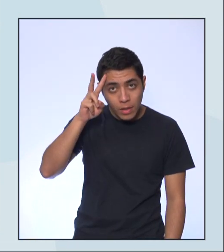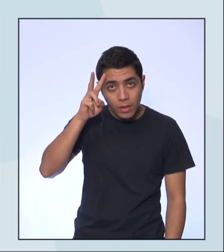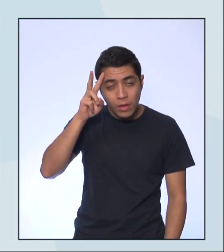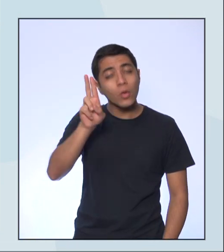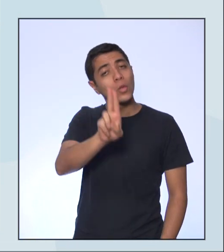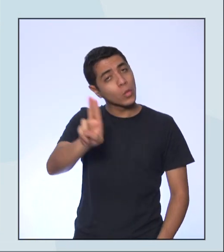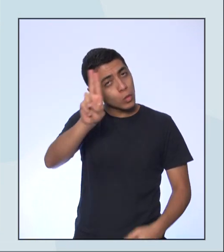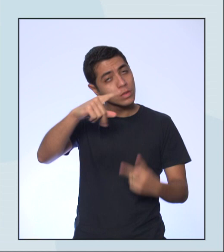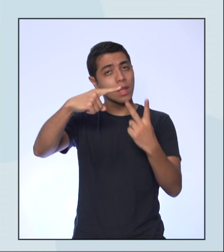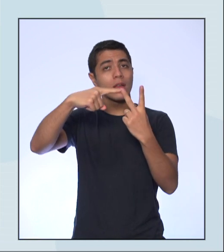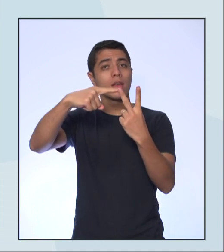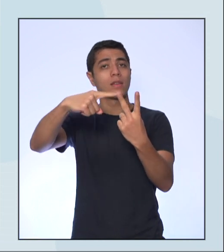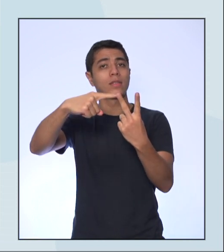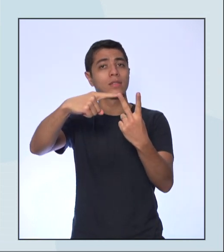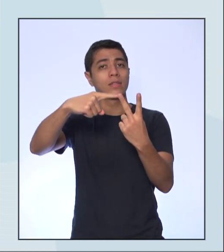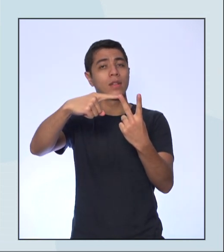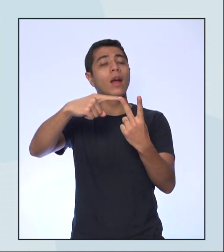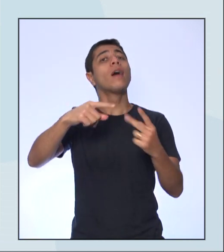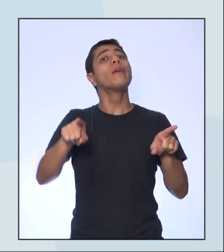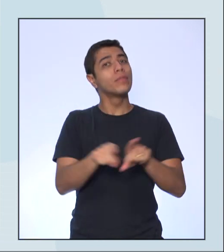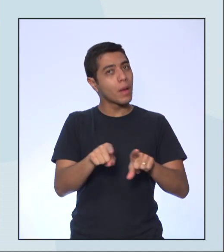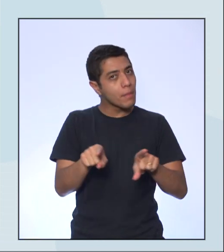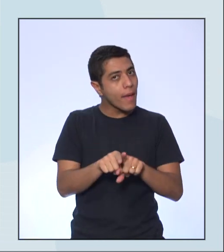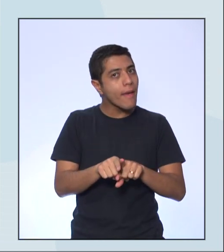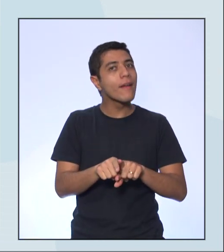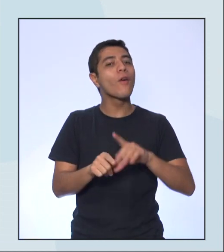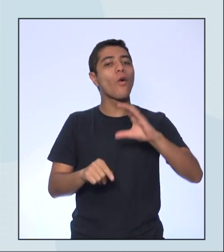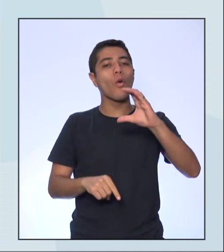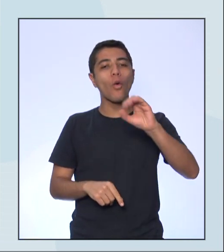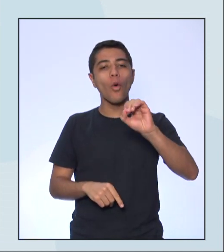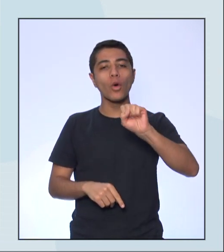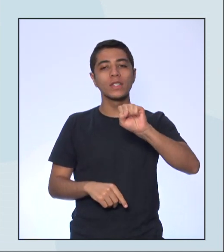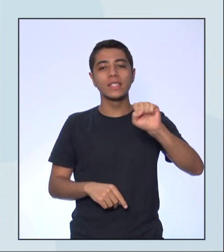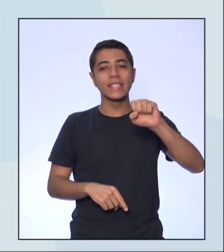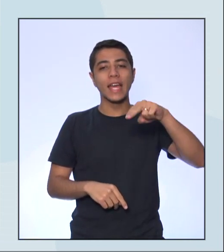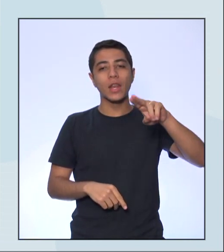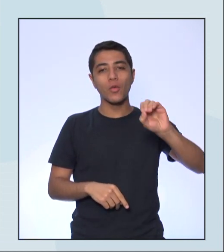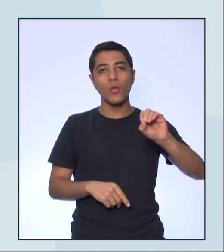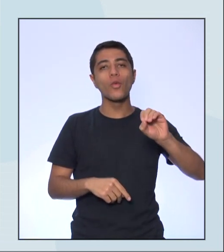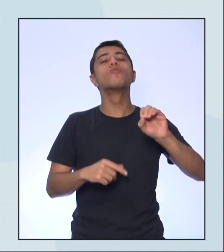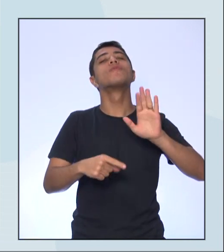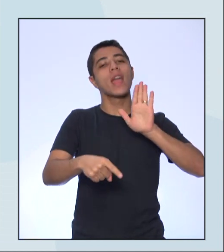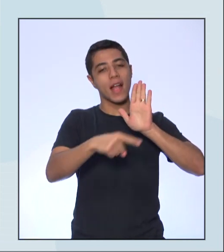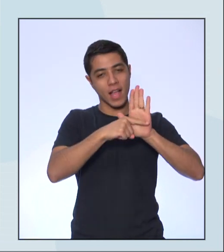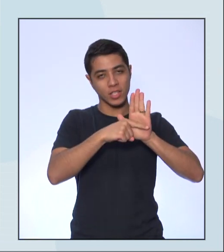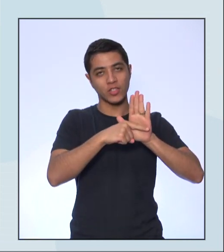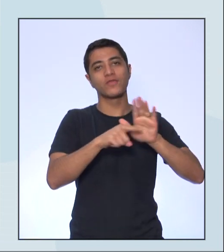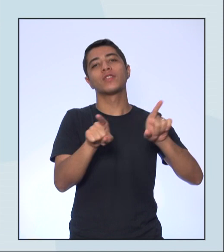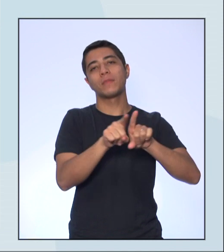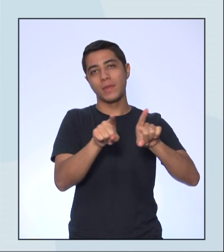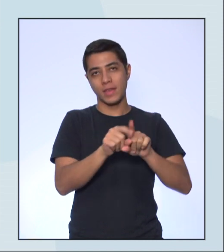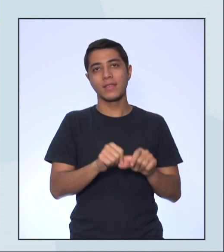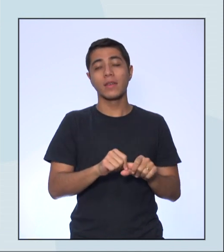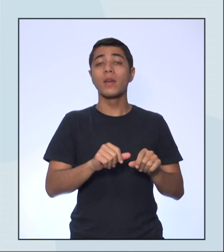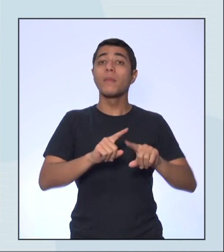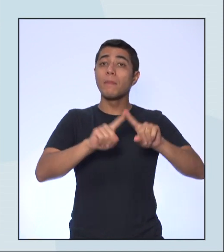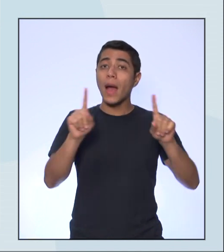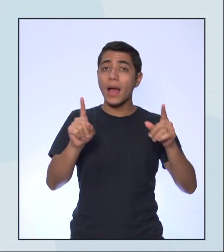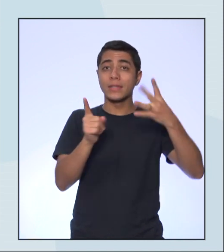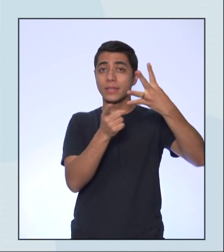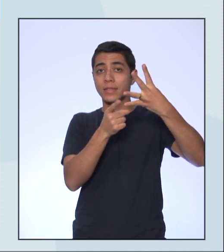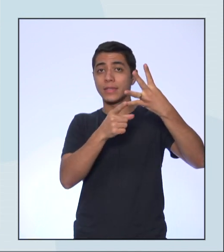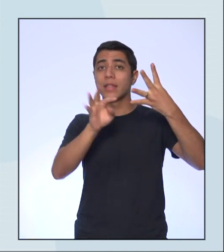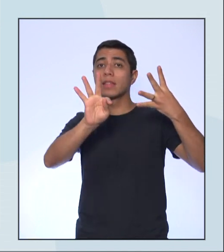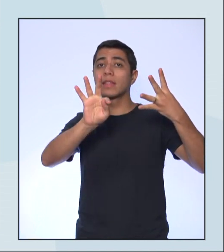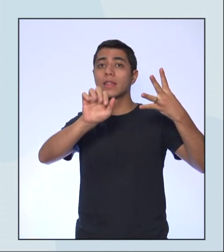cosseno é bem a negativo no terceiro quadrante já tangente ela tem símbolo positivo e no